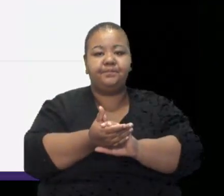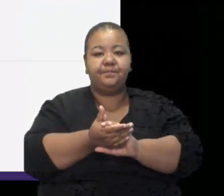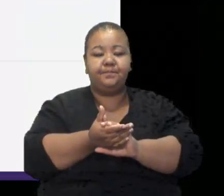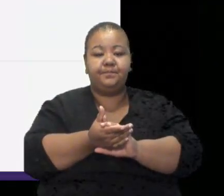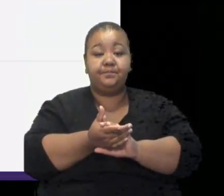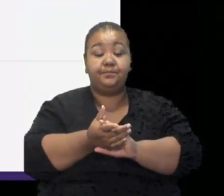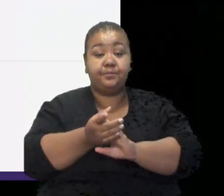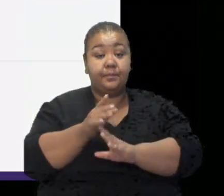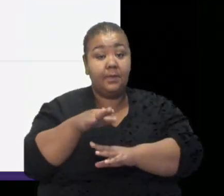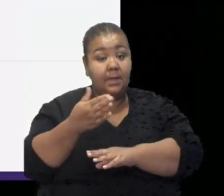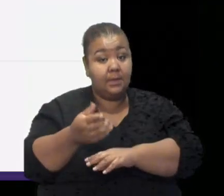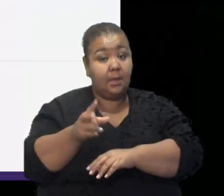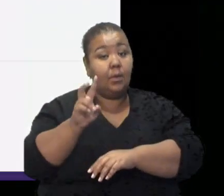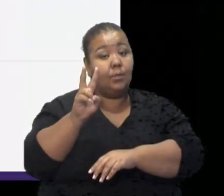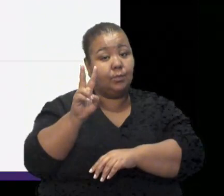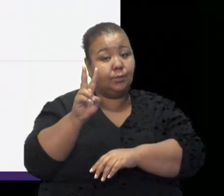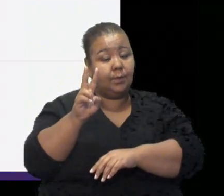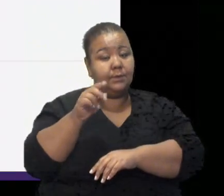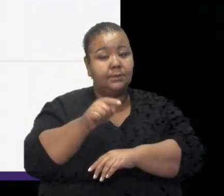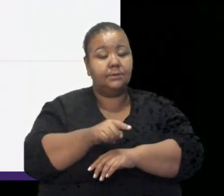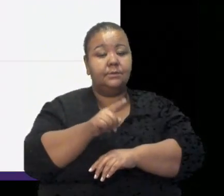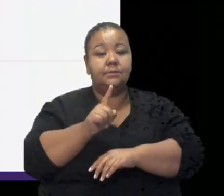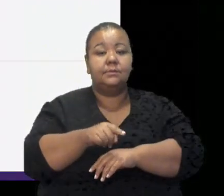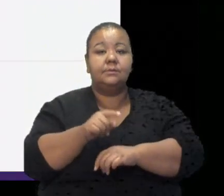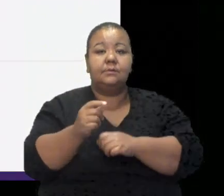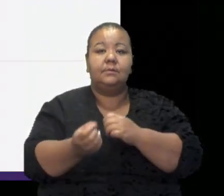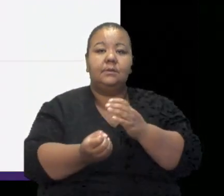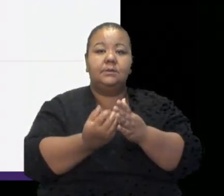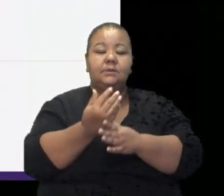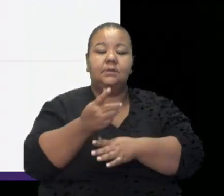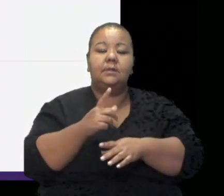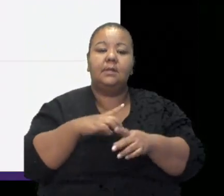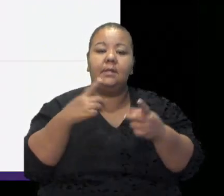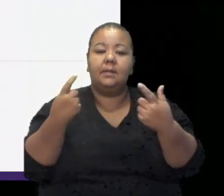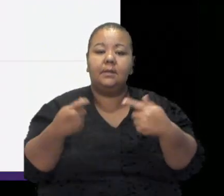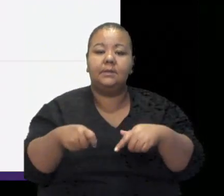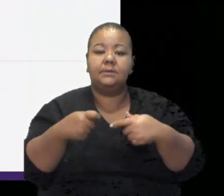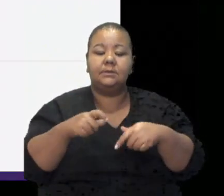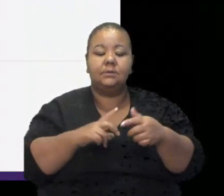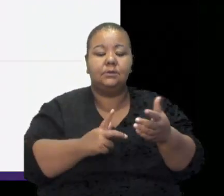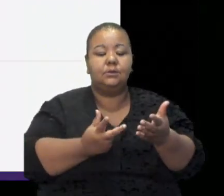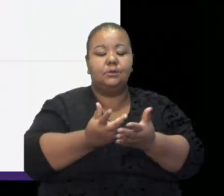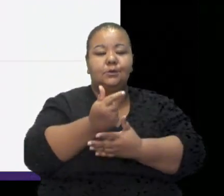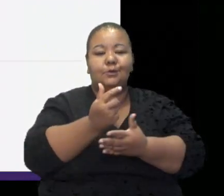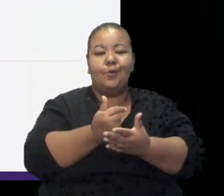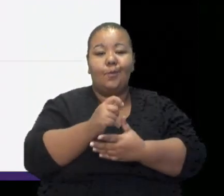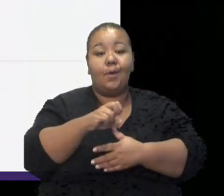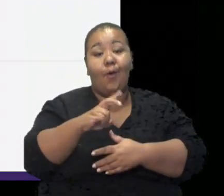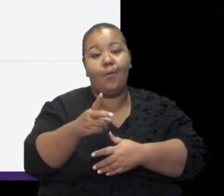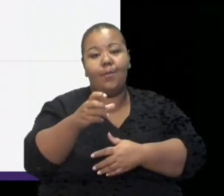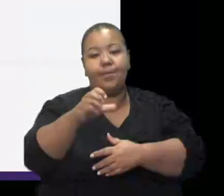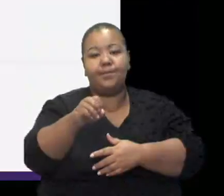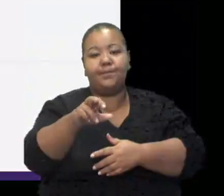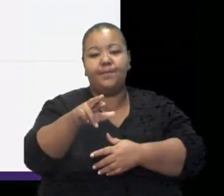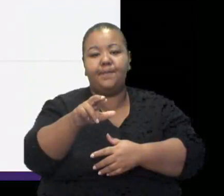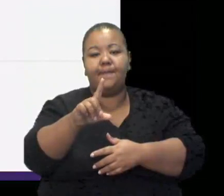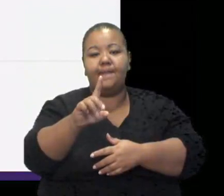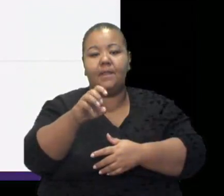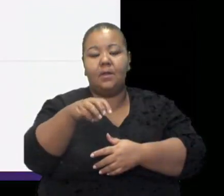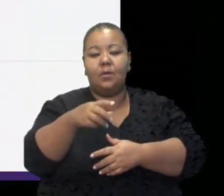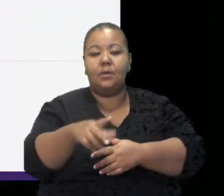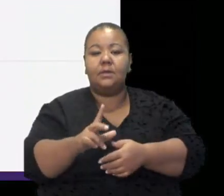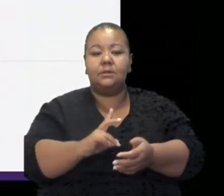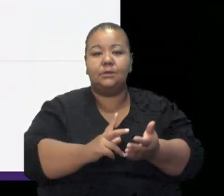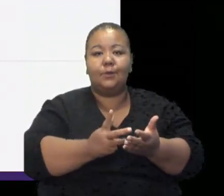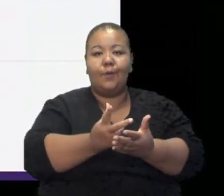Então, o 2, dentro do processo, né, vão gerar as necessidades de compra, as ordens de compra, tanto para itens